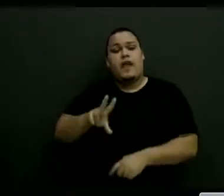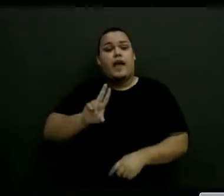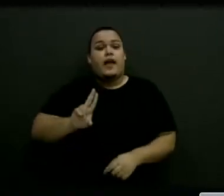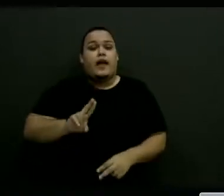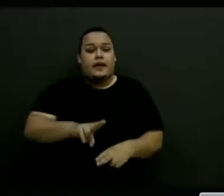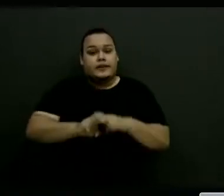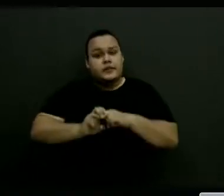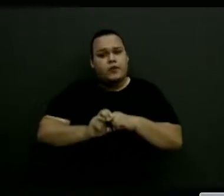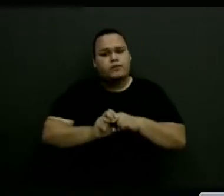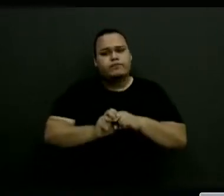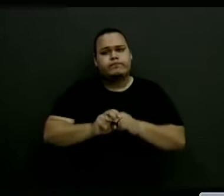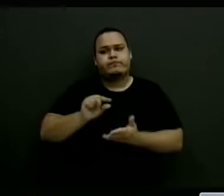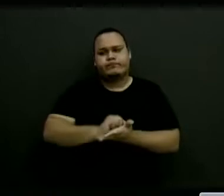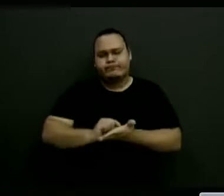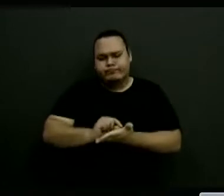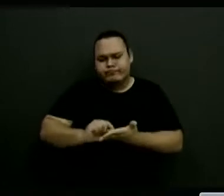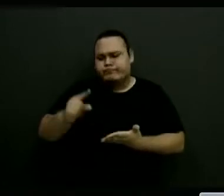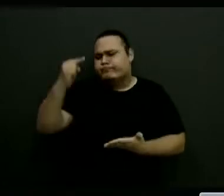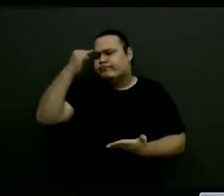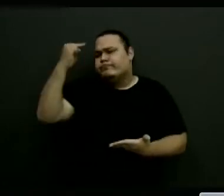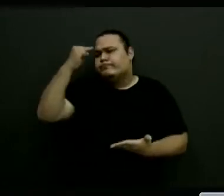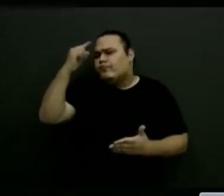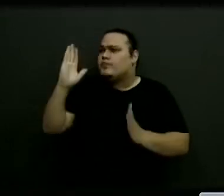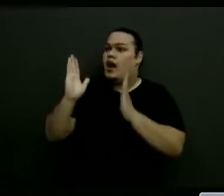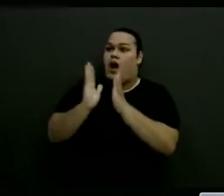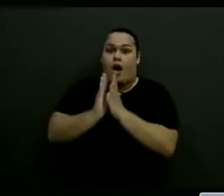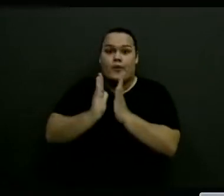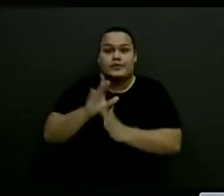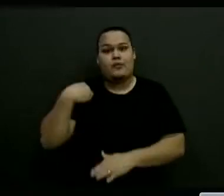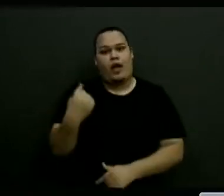a oração é um reconhecimento real